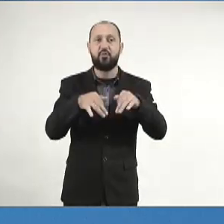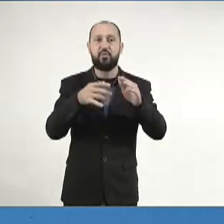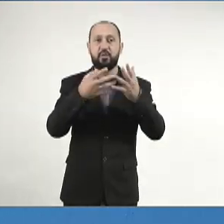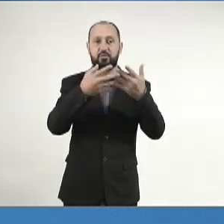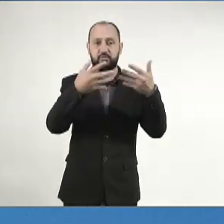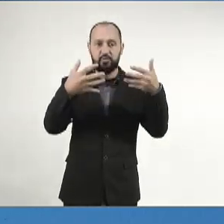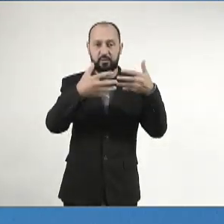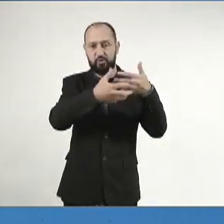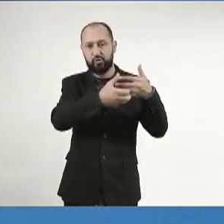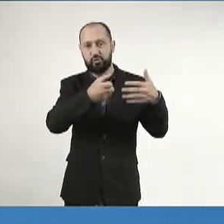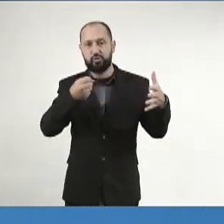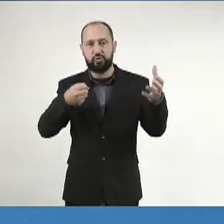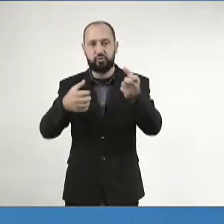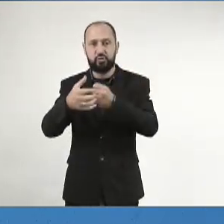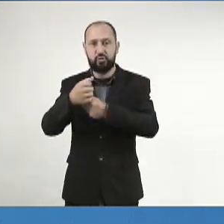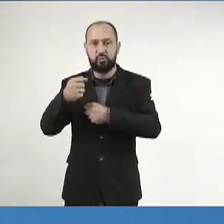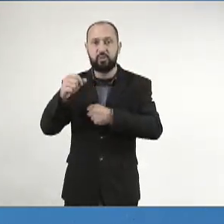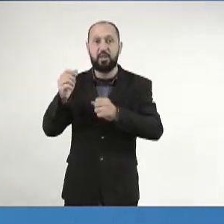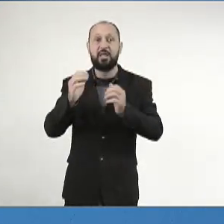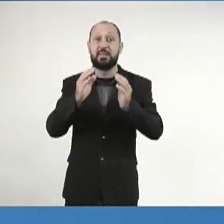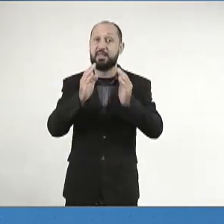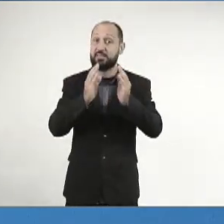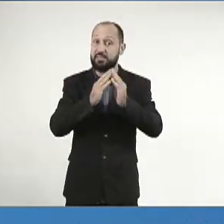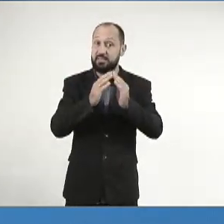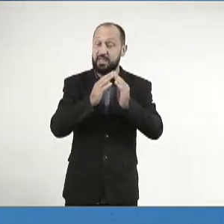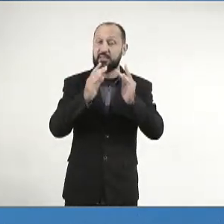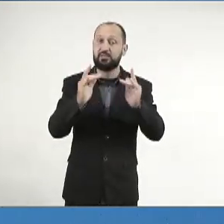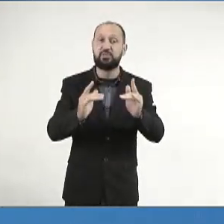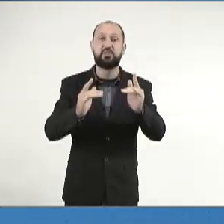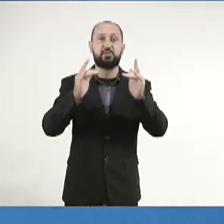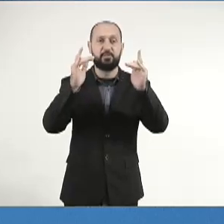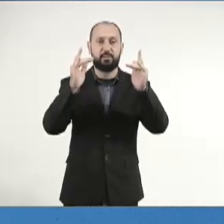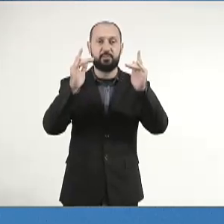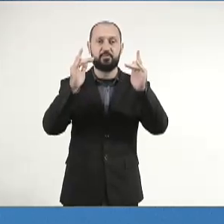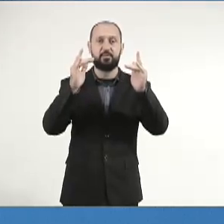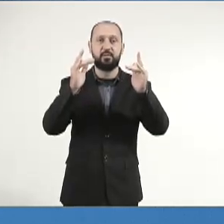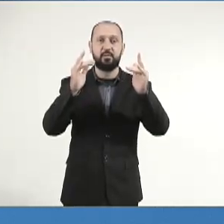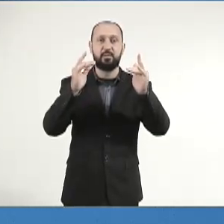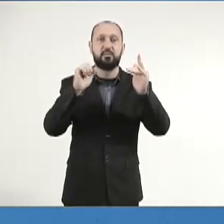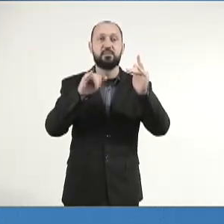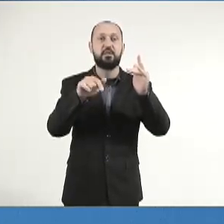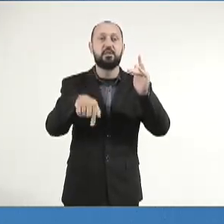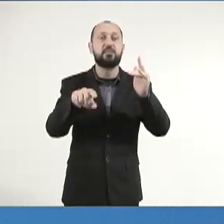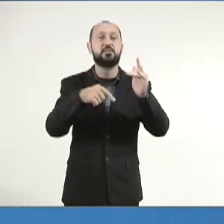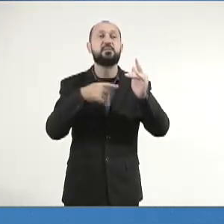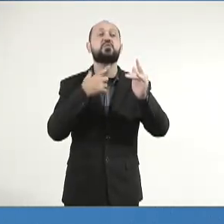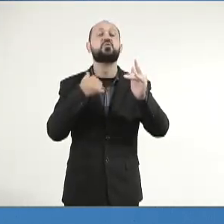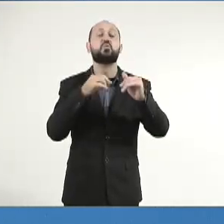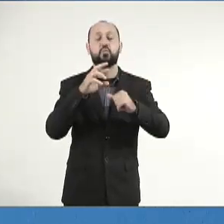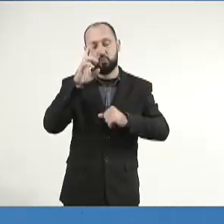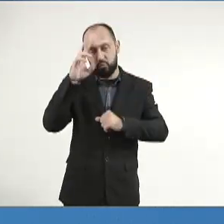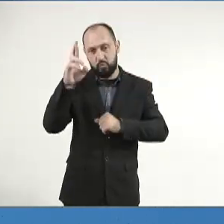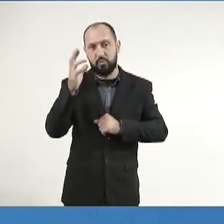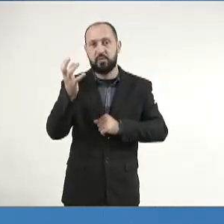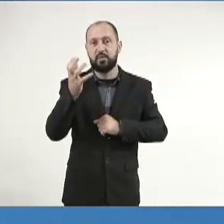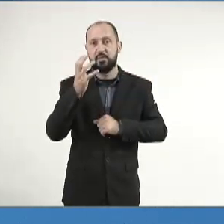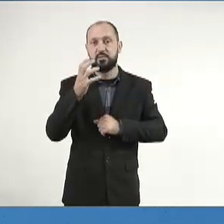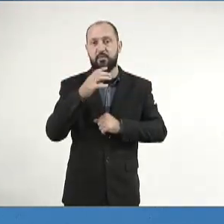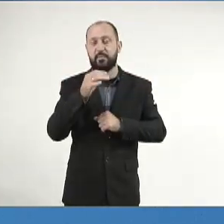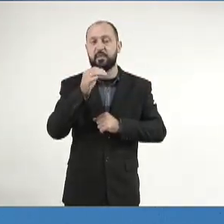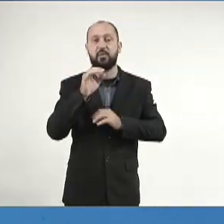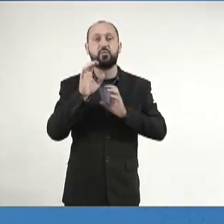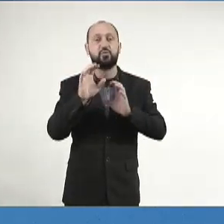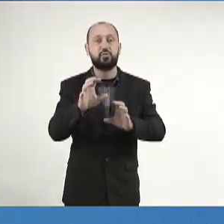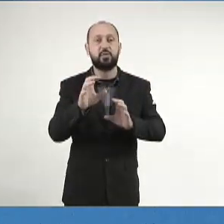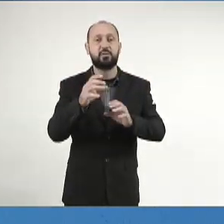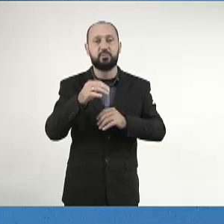remoção também dos cabos nas residências e nos prédios, se assim o proprietário desejar. É uma forma,